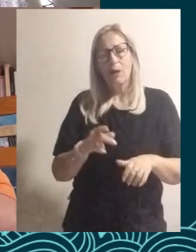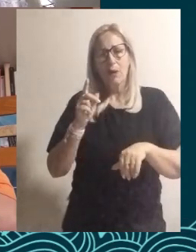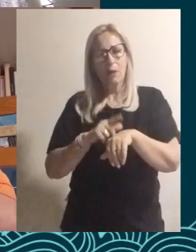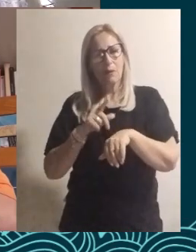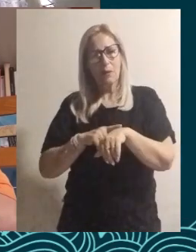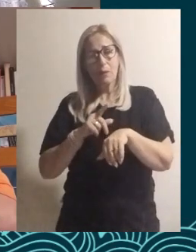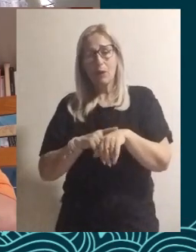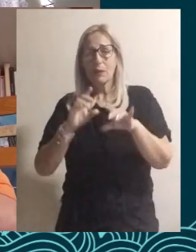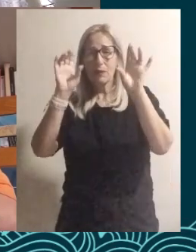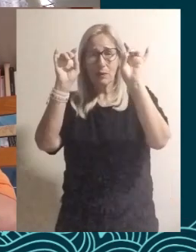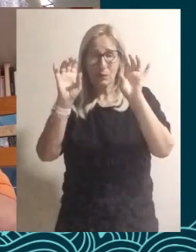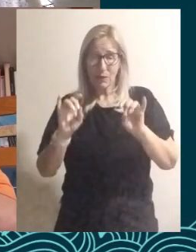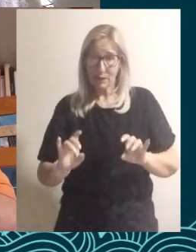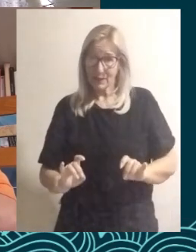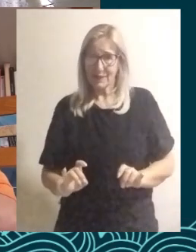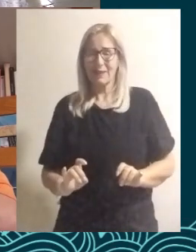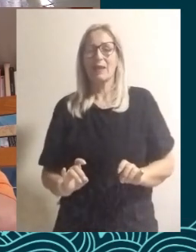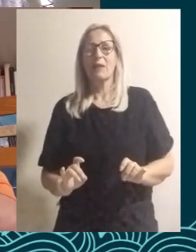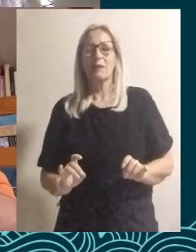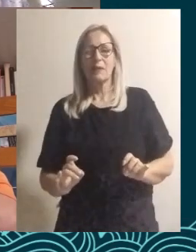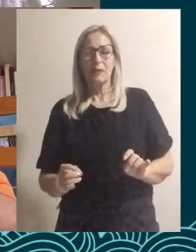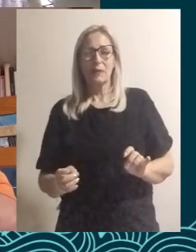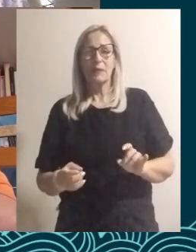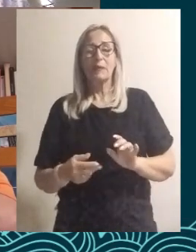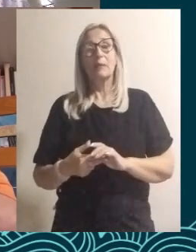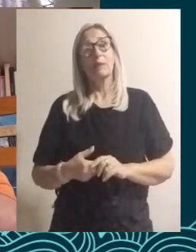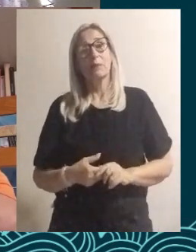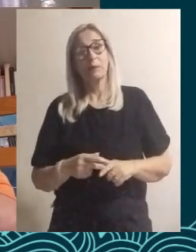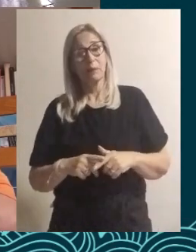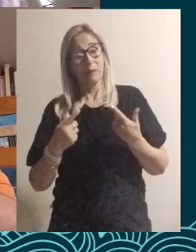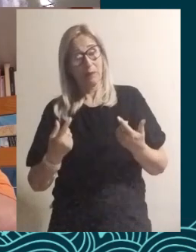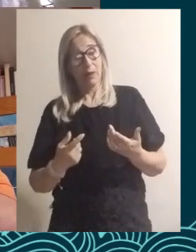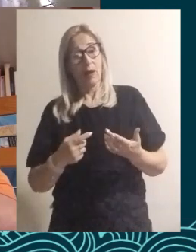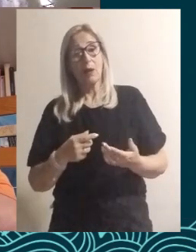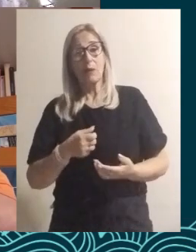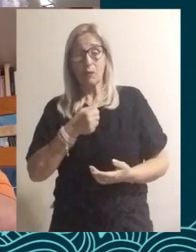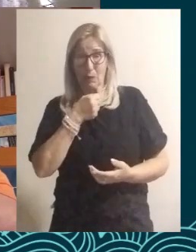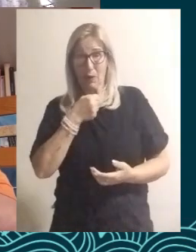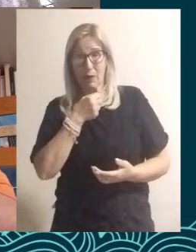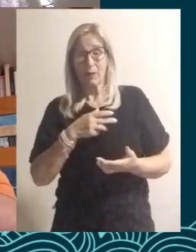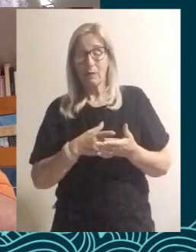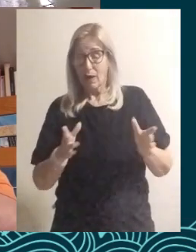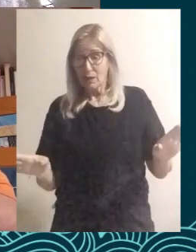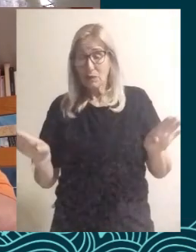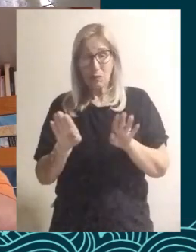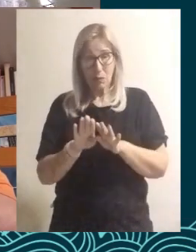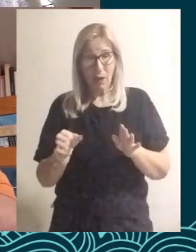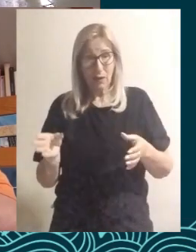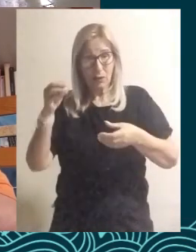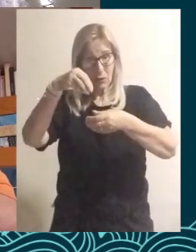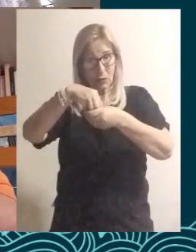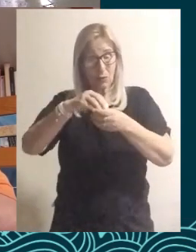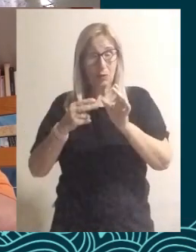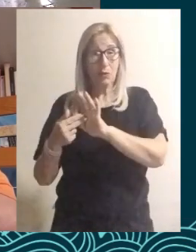gente é um momento muito especial do projeto agora, né? Essa entrevista